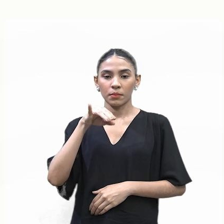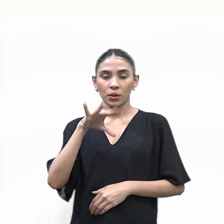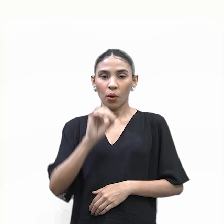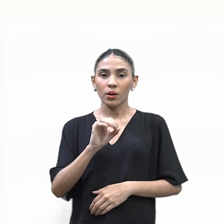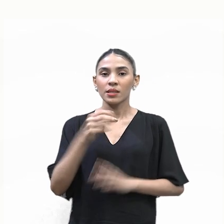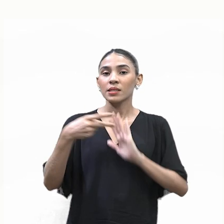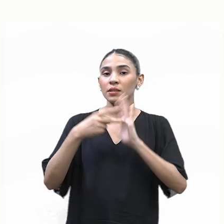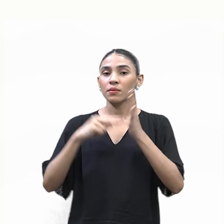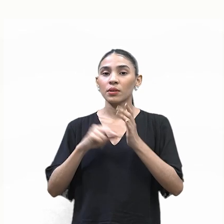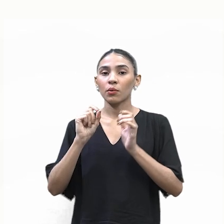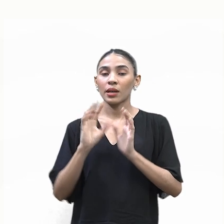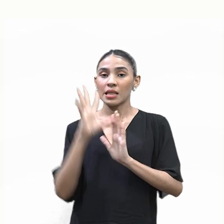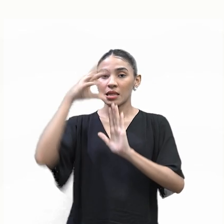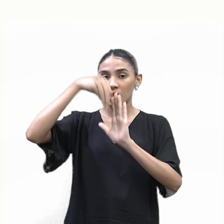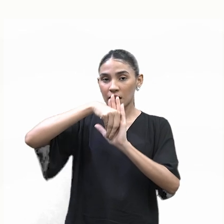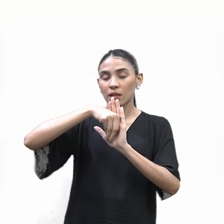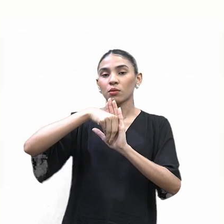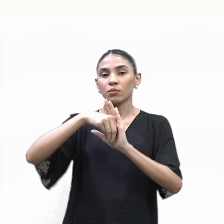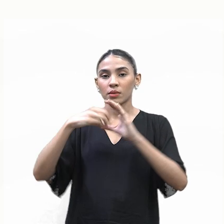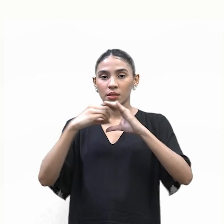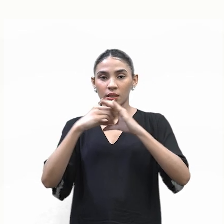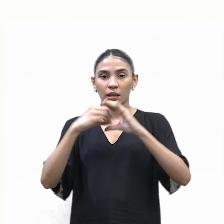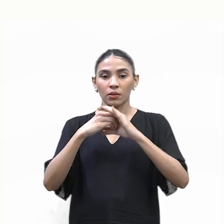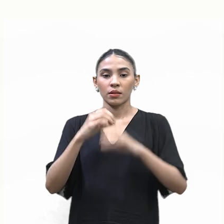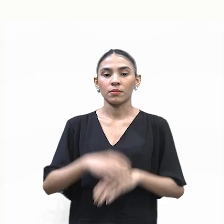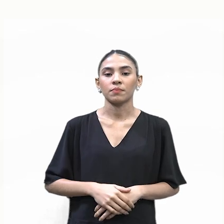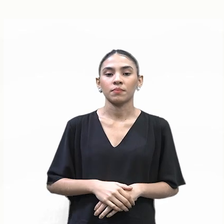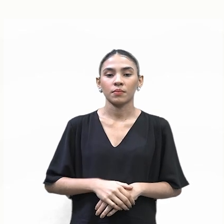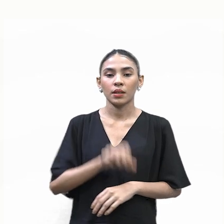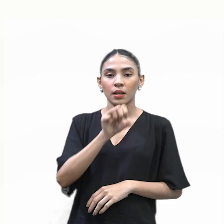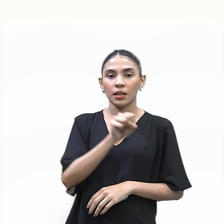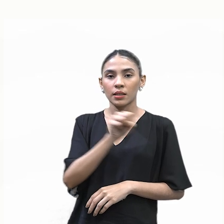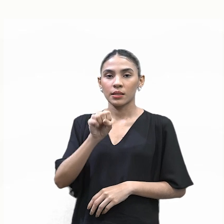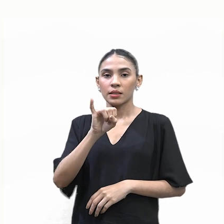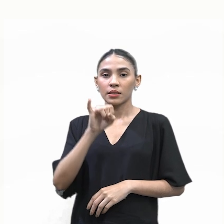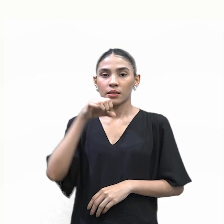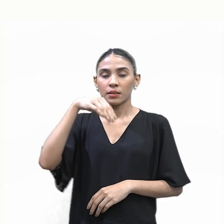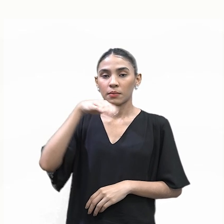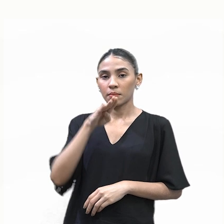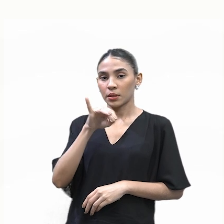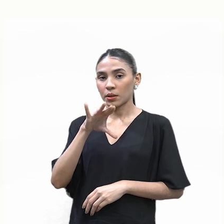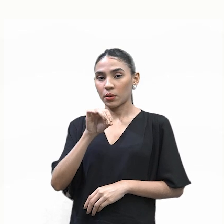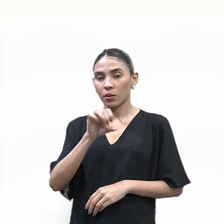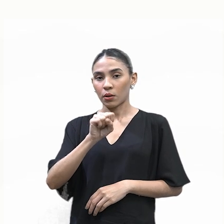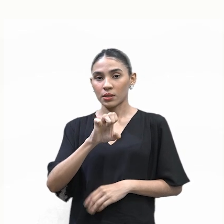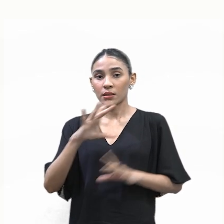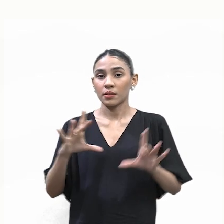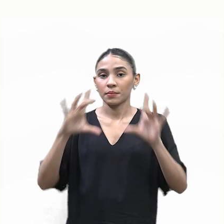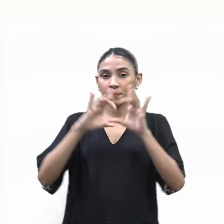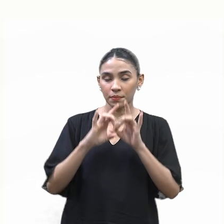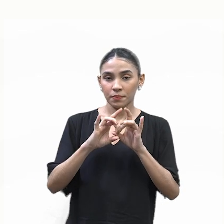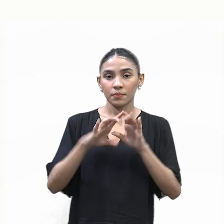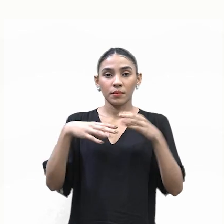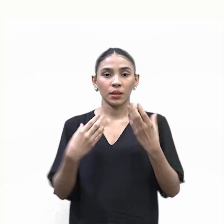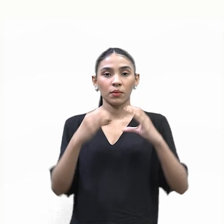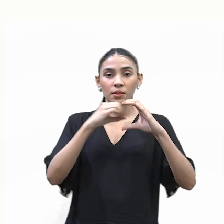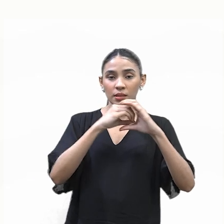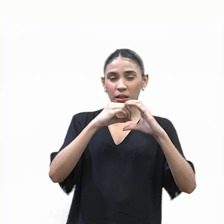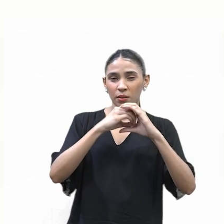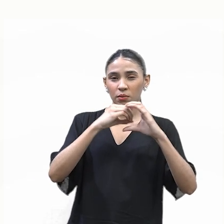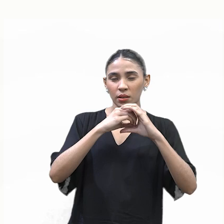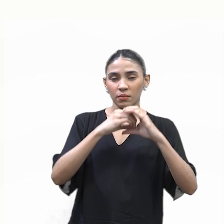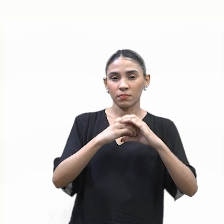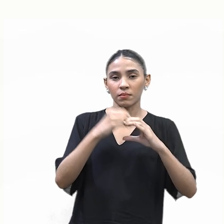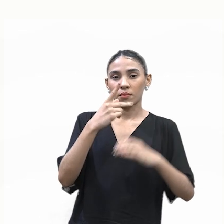tá? Simbiose, que elas se aliaram aí, né? Elas ficaram associadas, ok? Então aquela célula